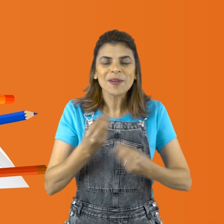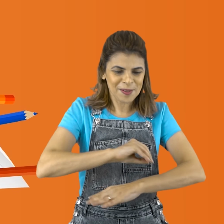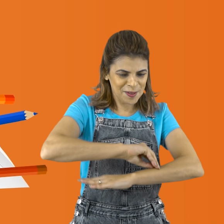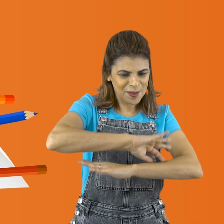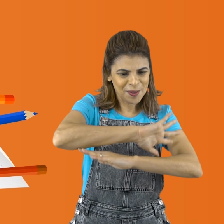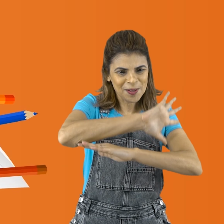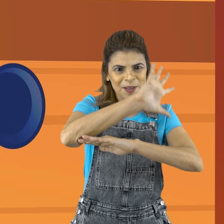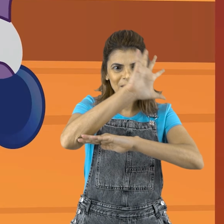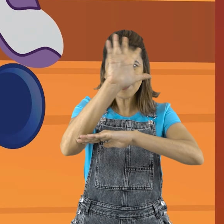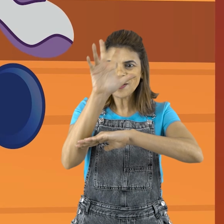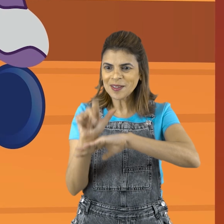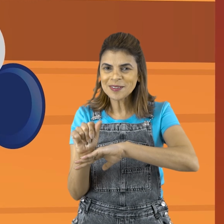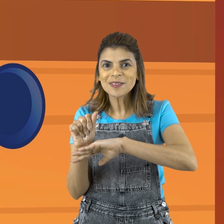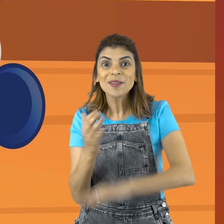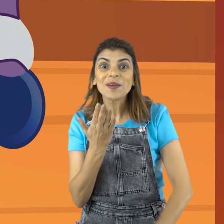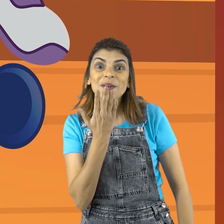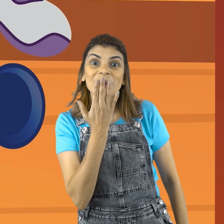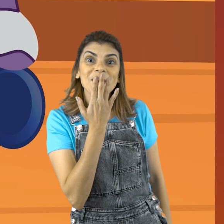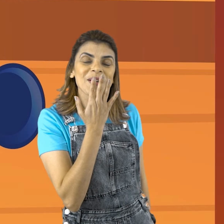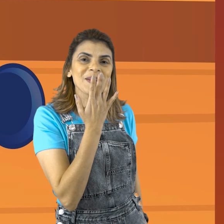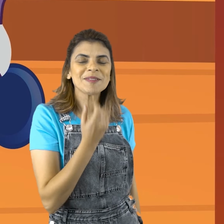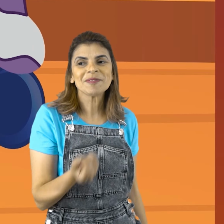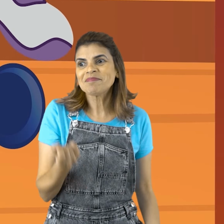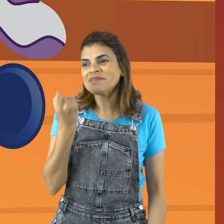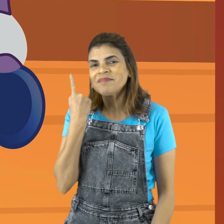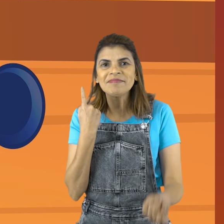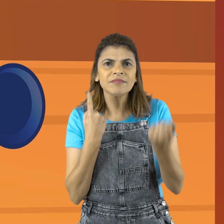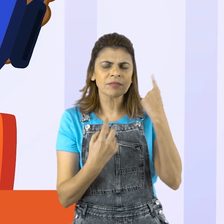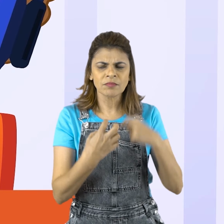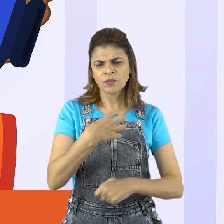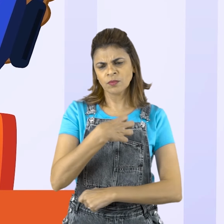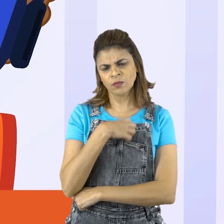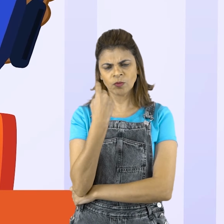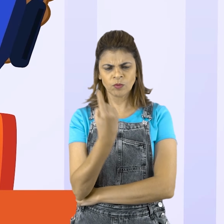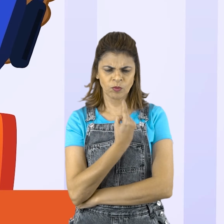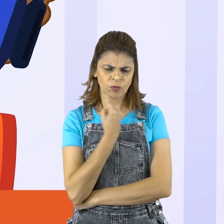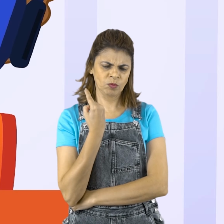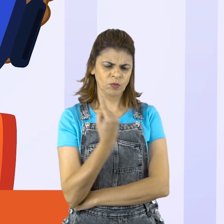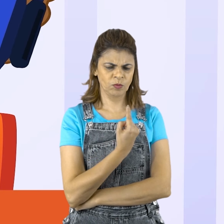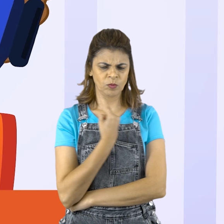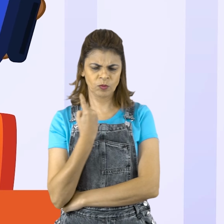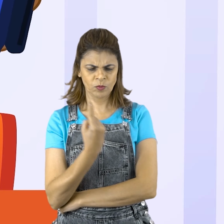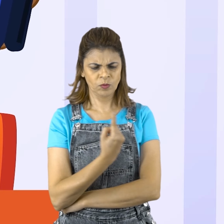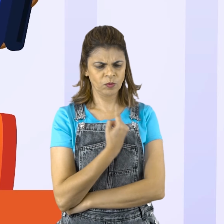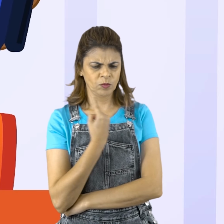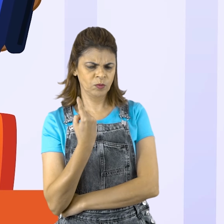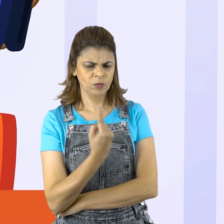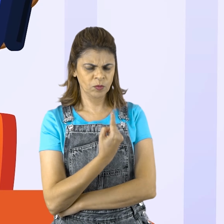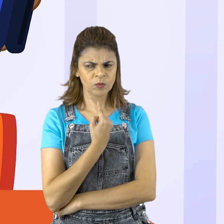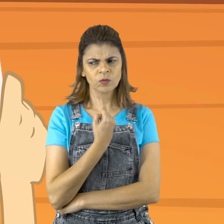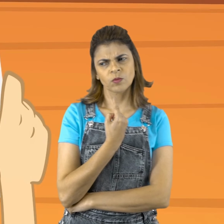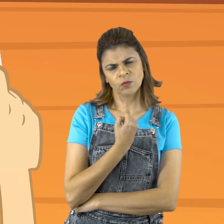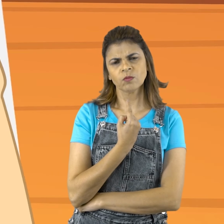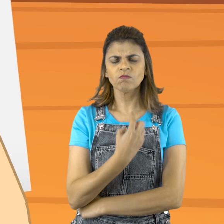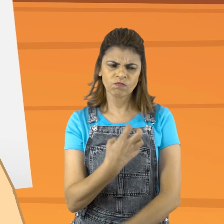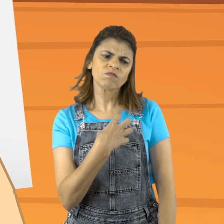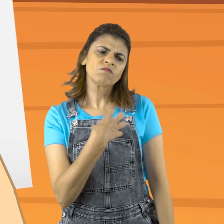que você vê. Às vezes fico em silêncio, preciso ficar